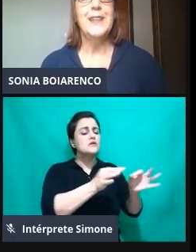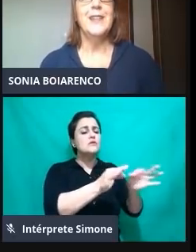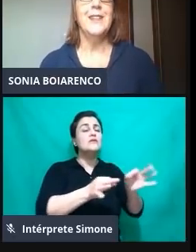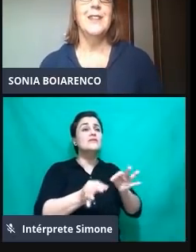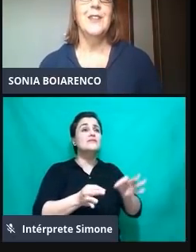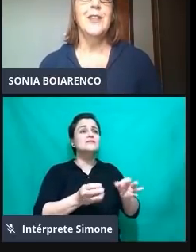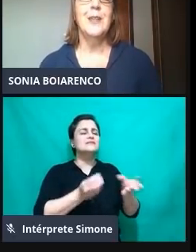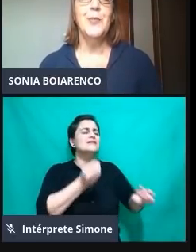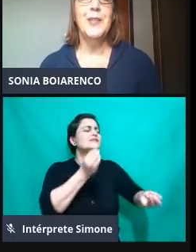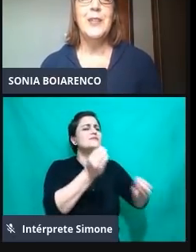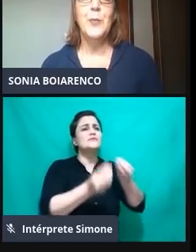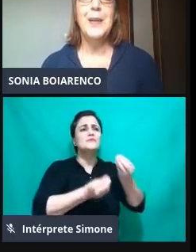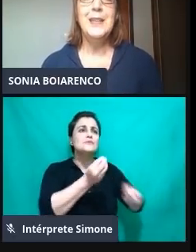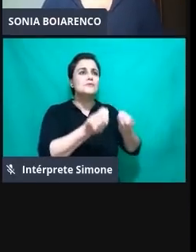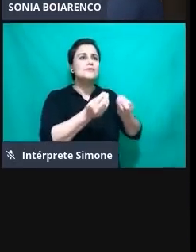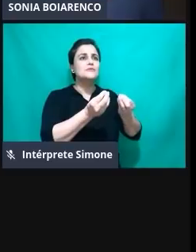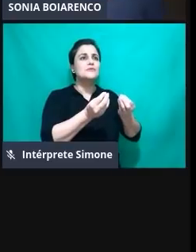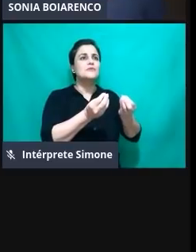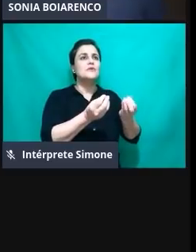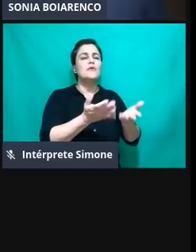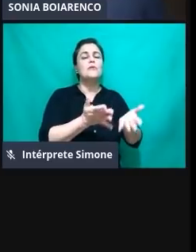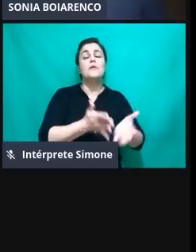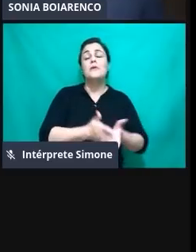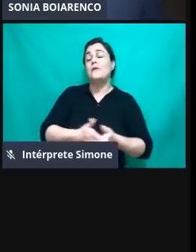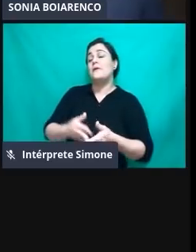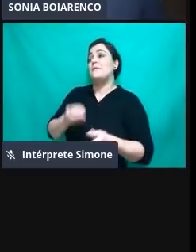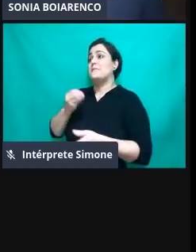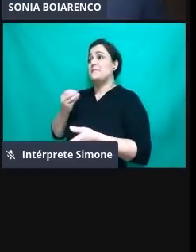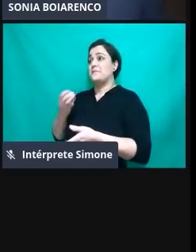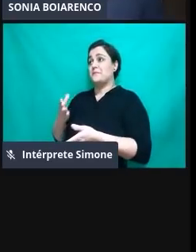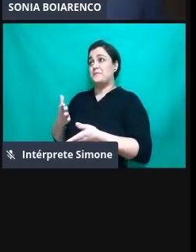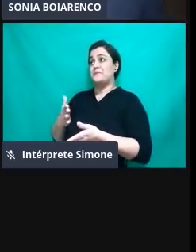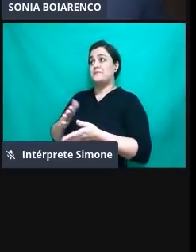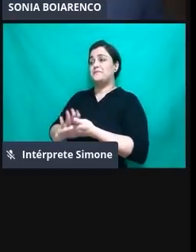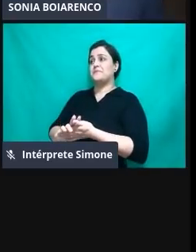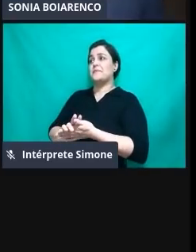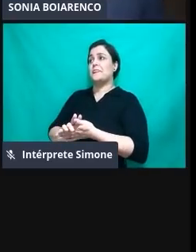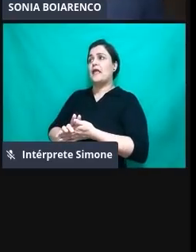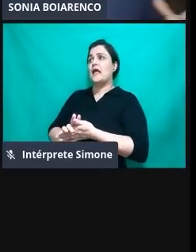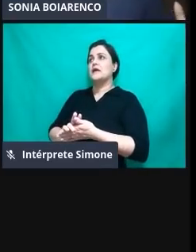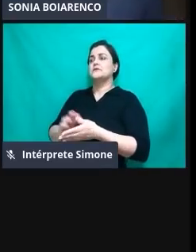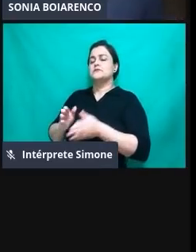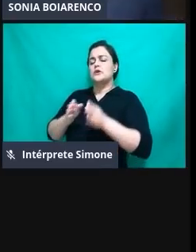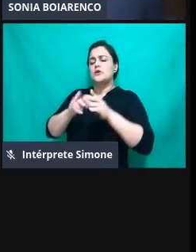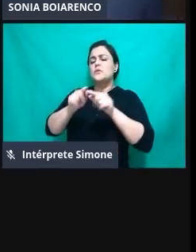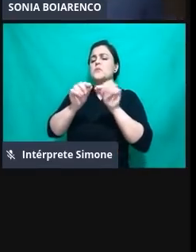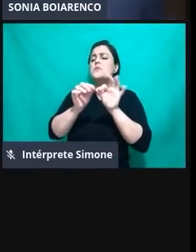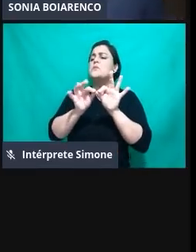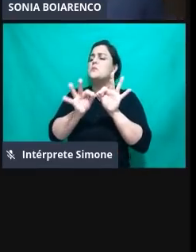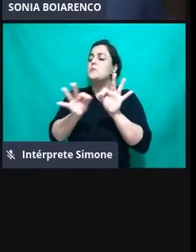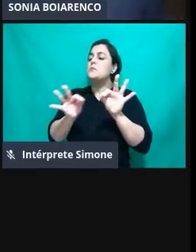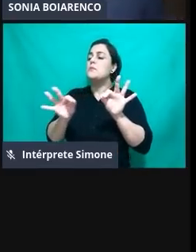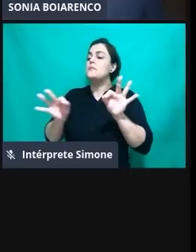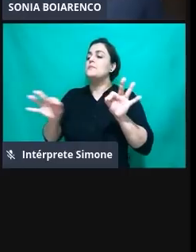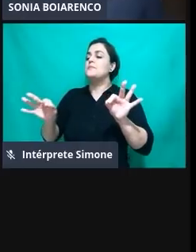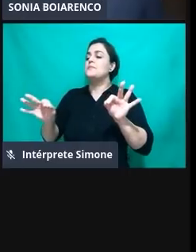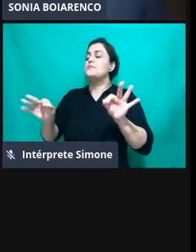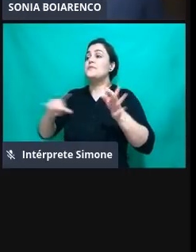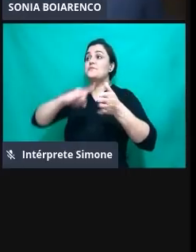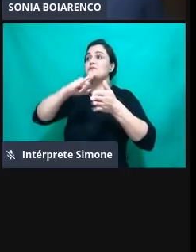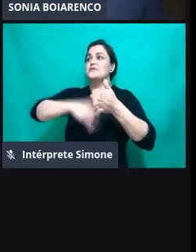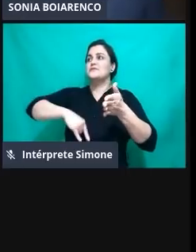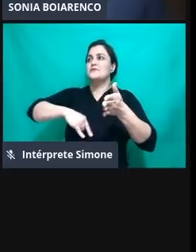Bem, Berenice, nós temos aí uma linha do tempo dos documentos da REME. Lembrando que a nossa secretaria já